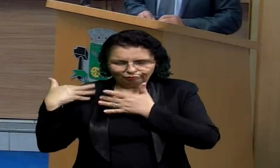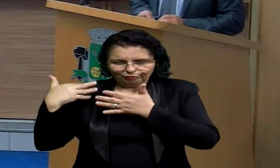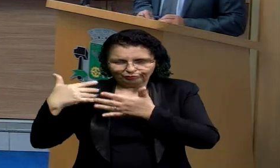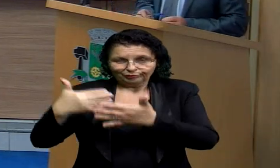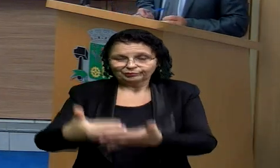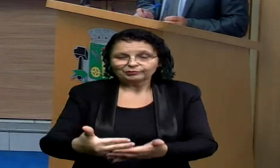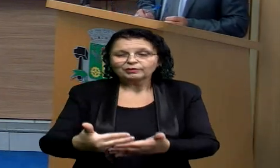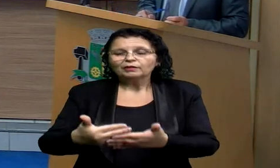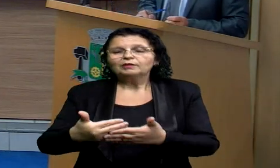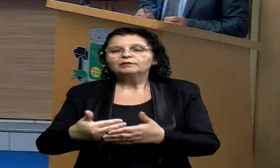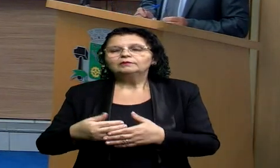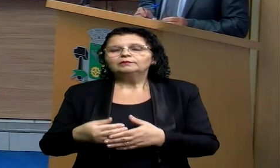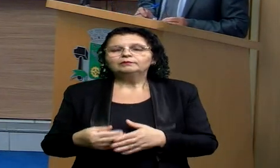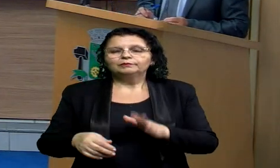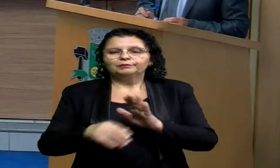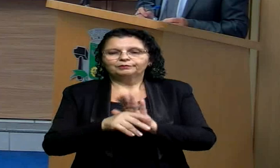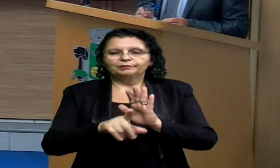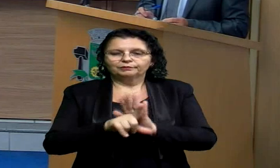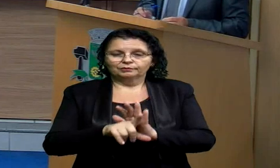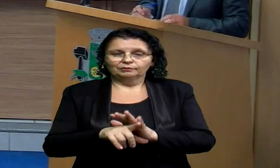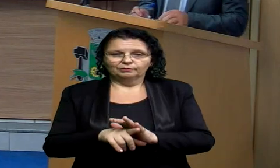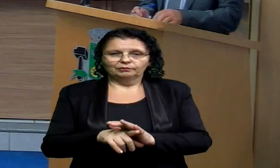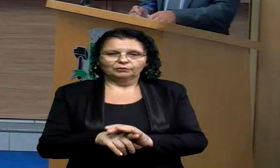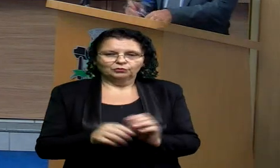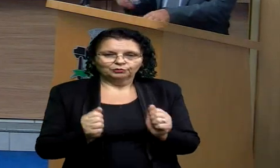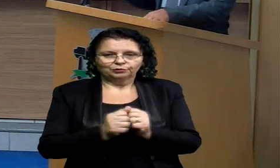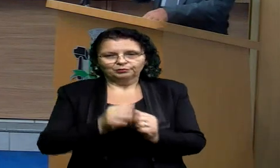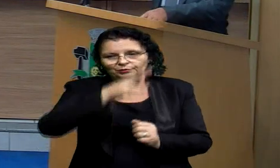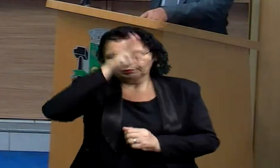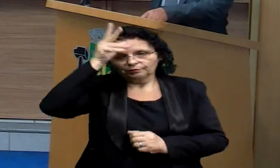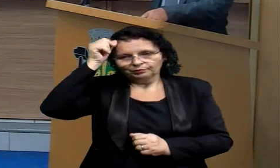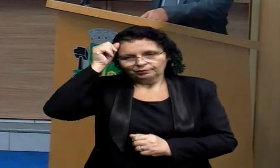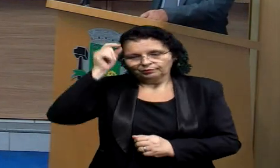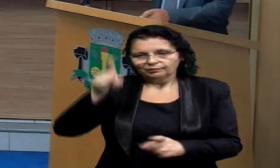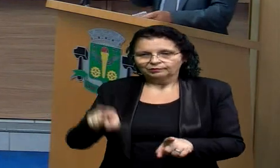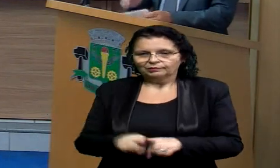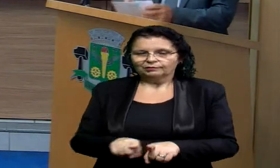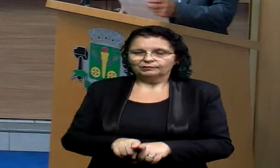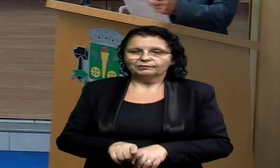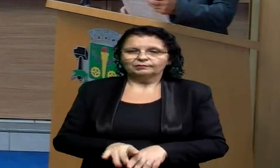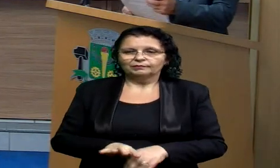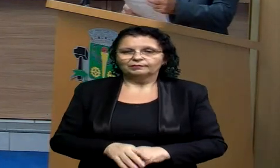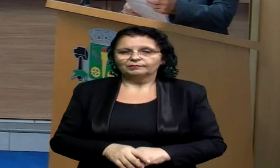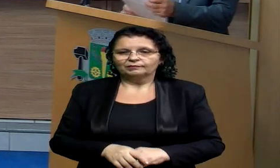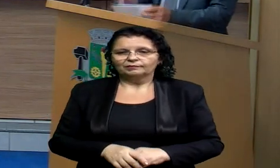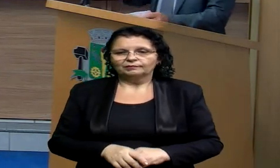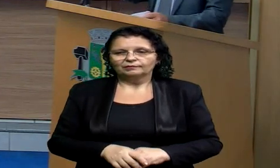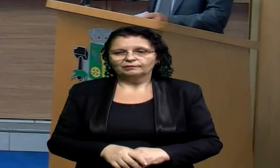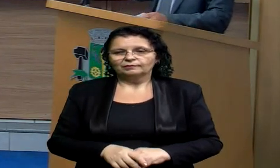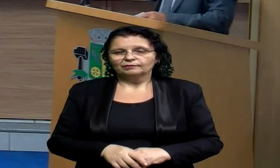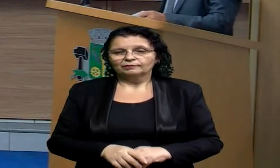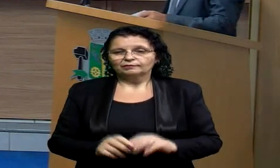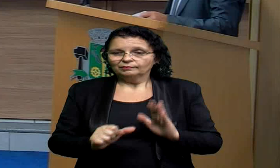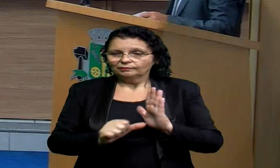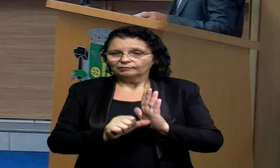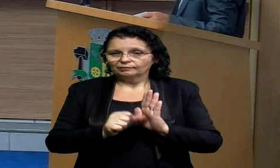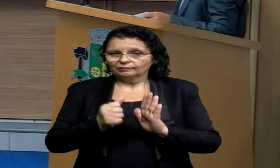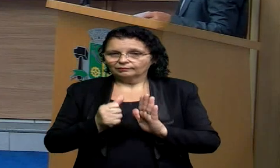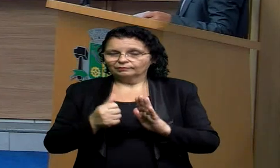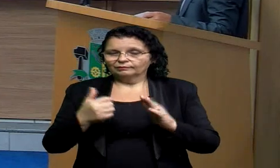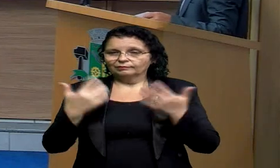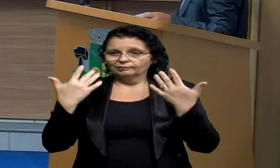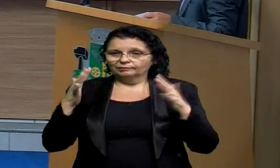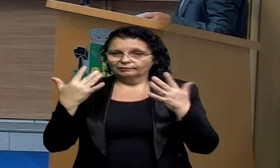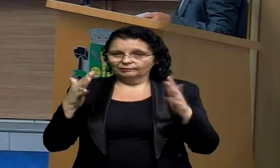os nossos projetos juntamente com o Executivo eh primeiramente parabenizar O